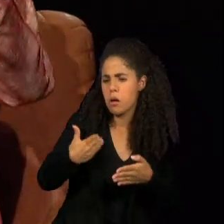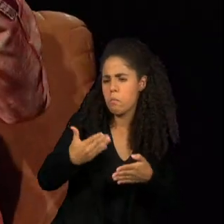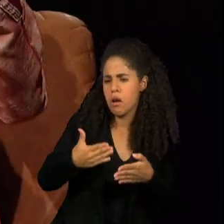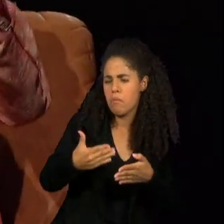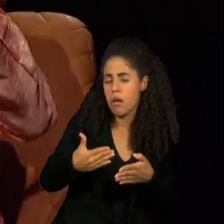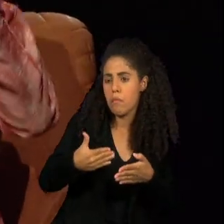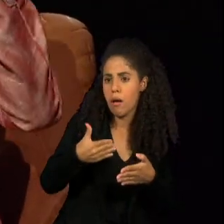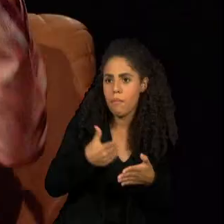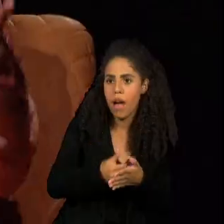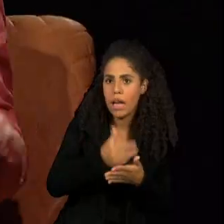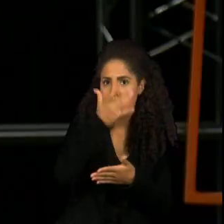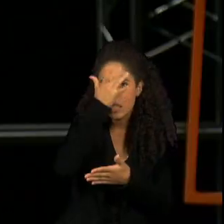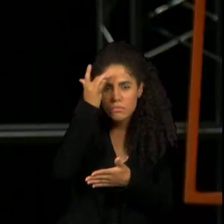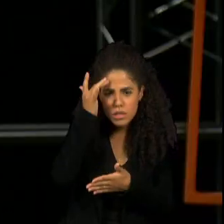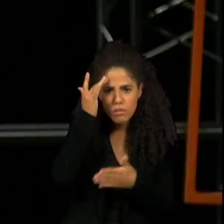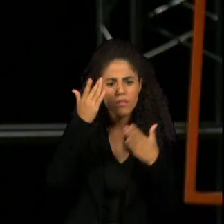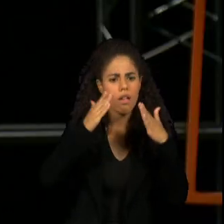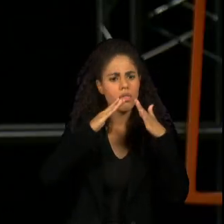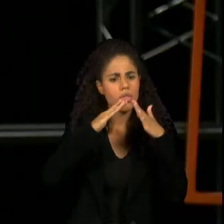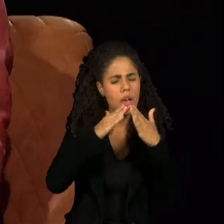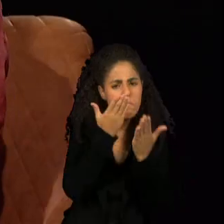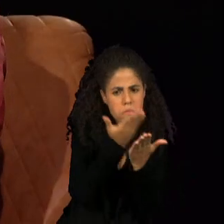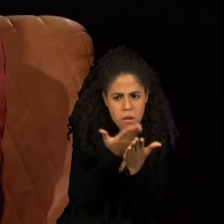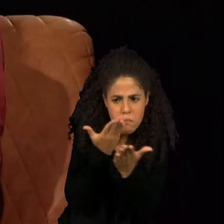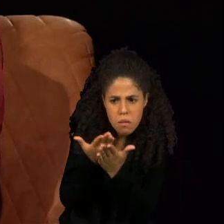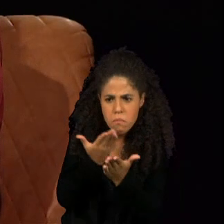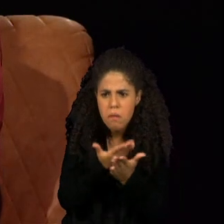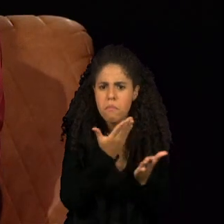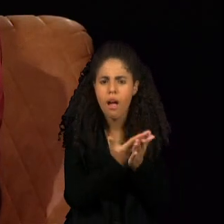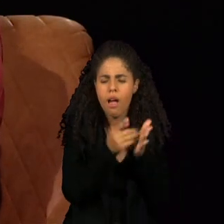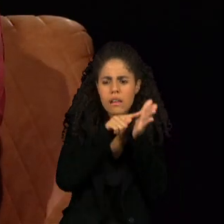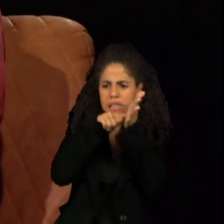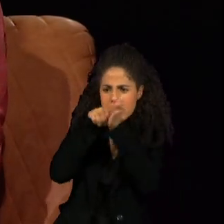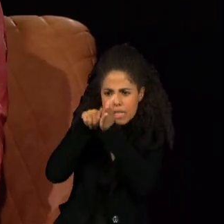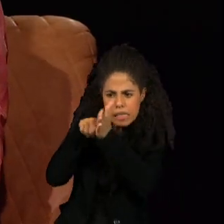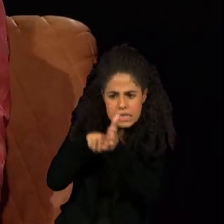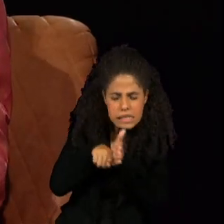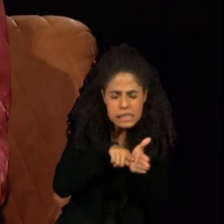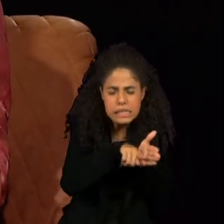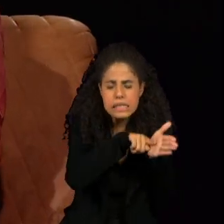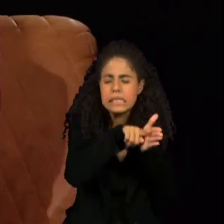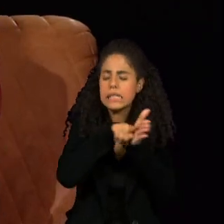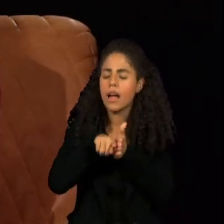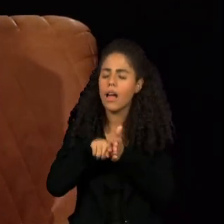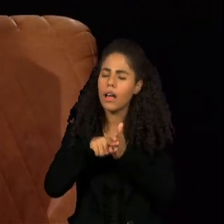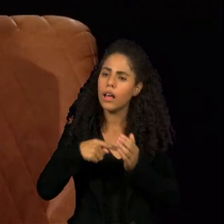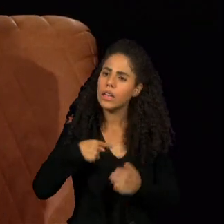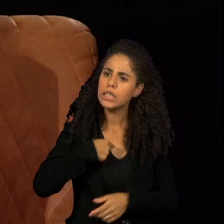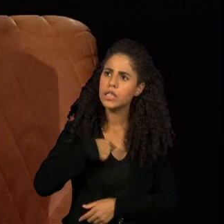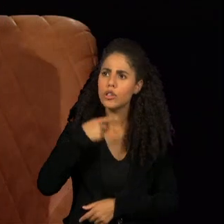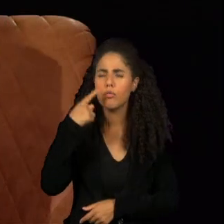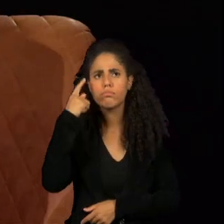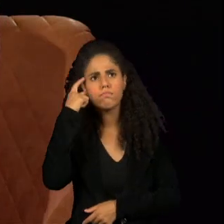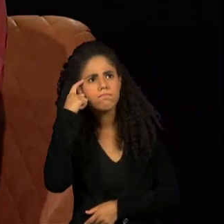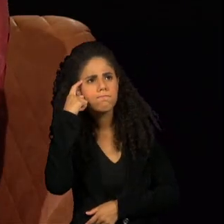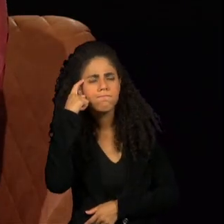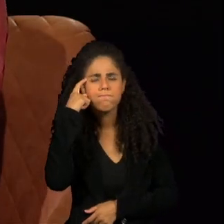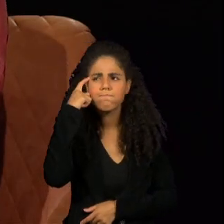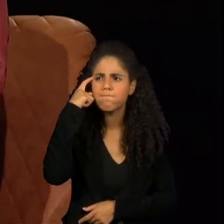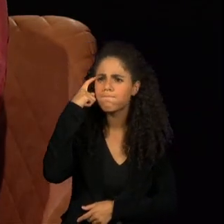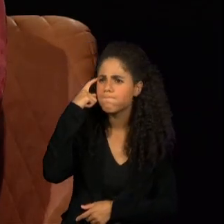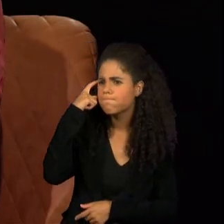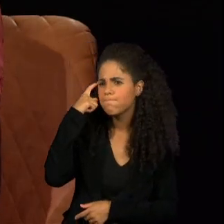pessoas estudarem o que você fez ou não é? E eu não cheguei ainda a